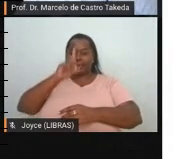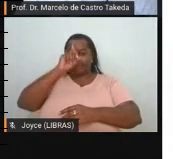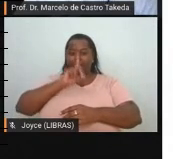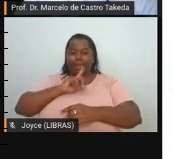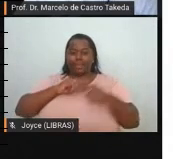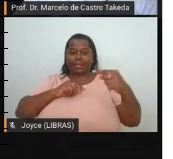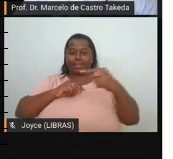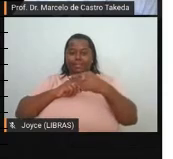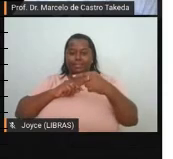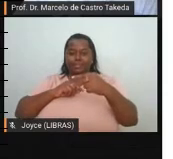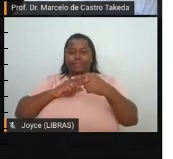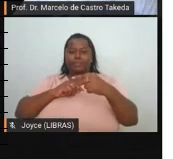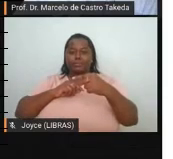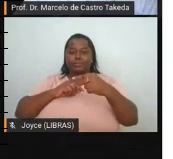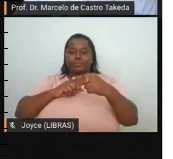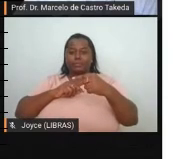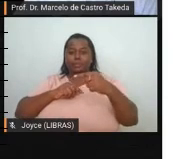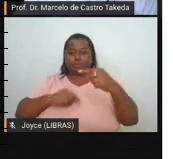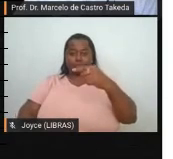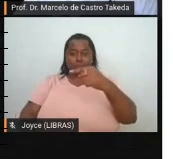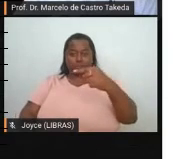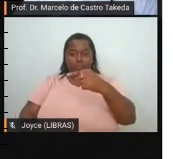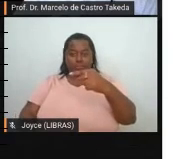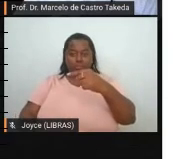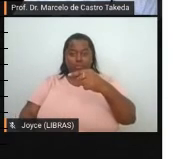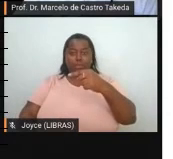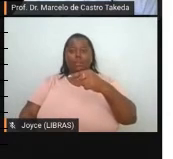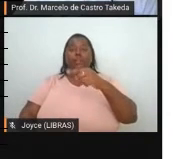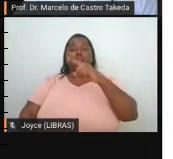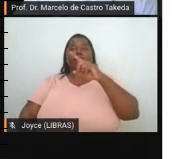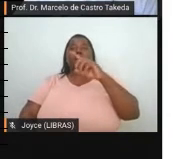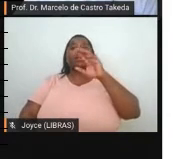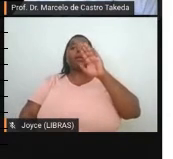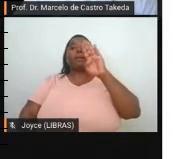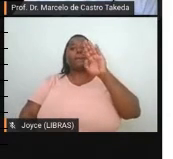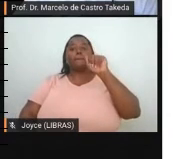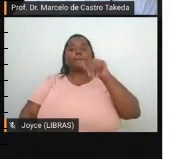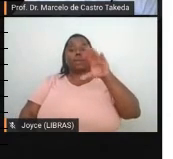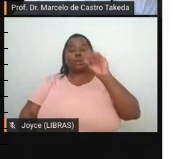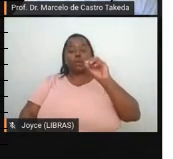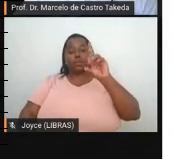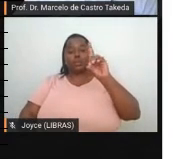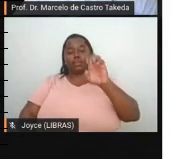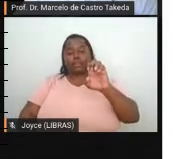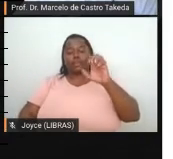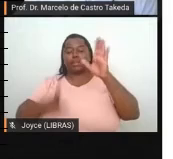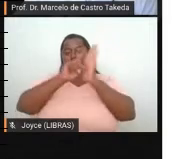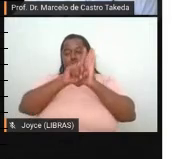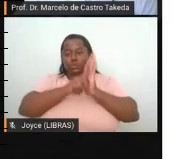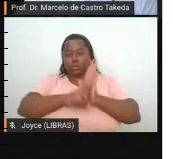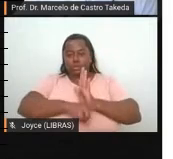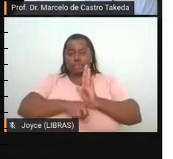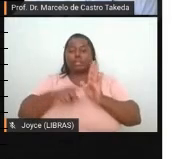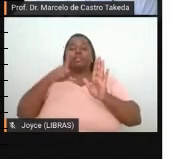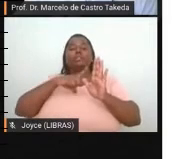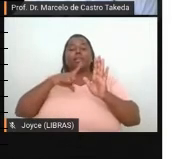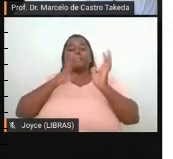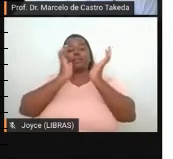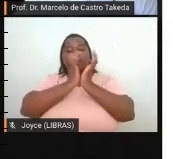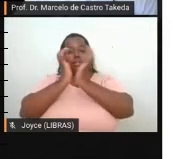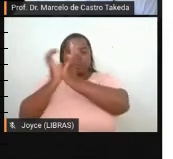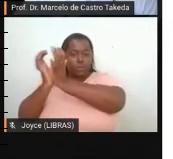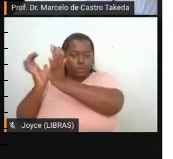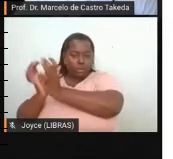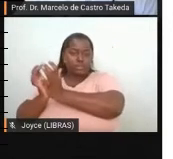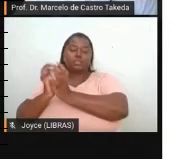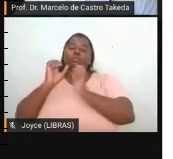voltar em banco de questões. Aqui em banco de questões nós temos as questões que a gente já desenvolveu, nós temos categorias, aqui a gente consegue